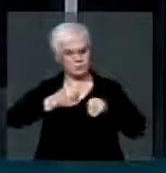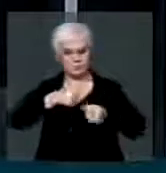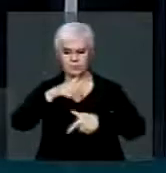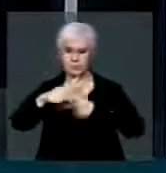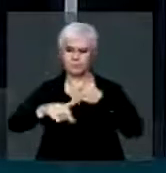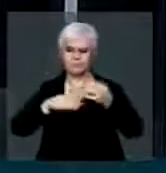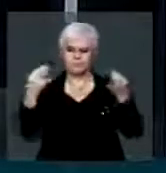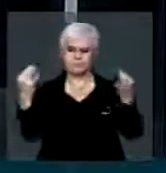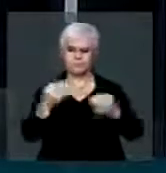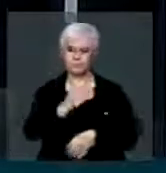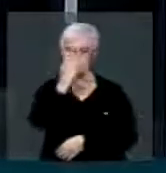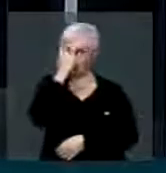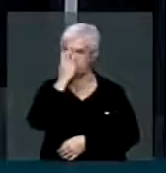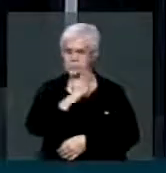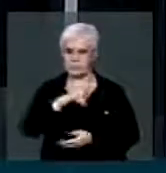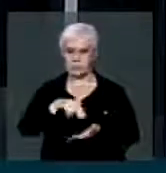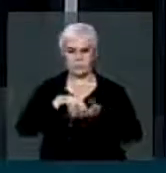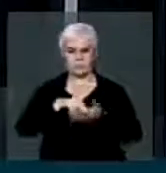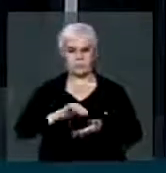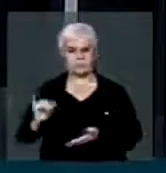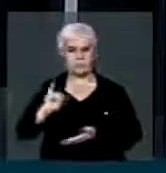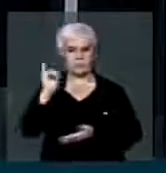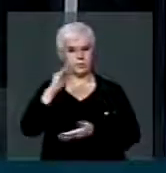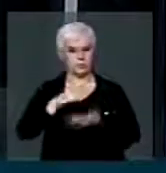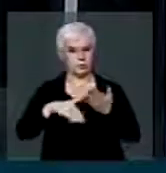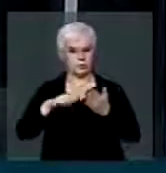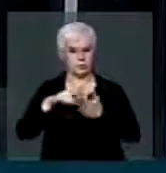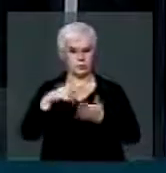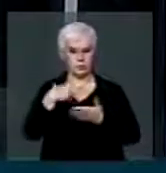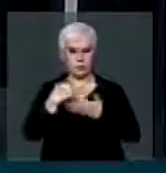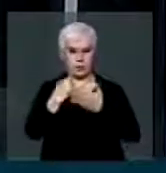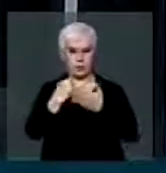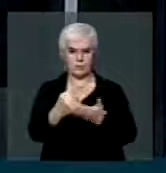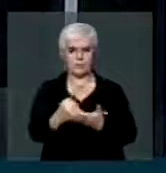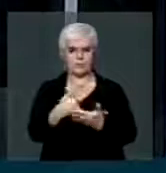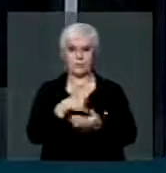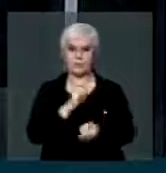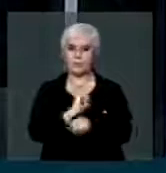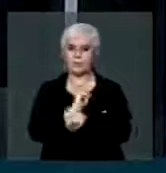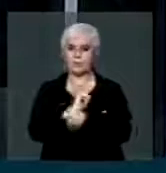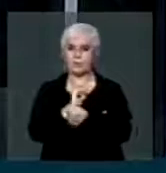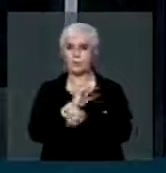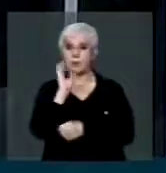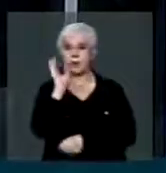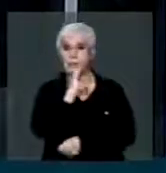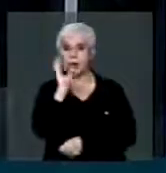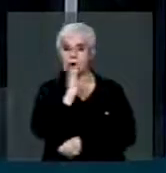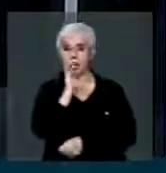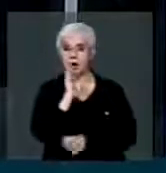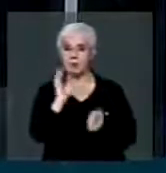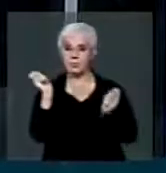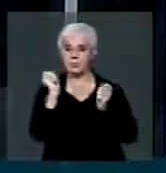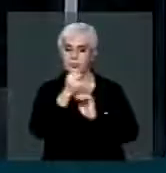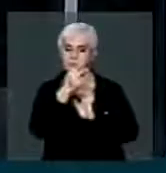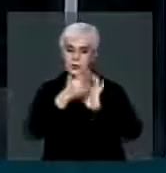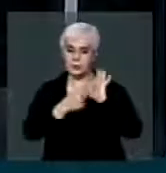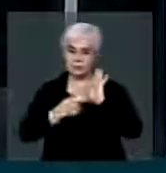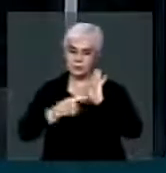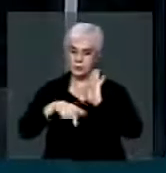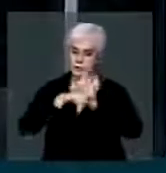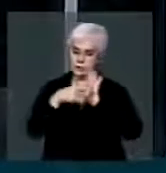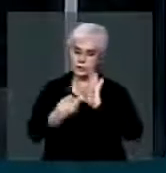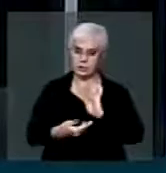trabalho da maior importância e que merece todo o nosso apoio, e eu espero que tão logo este projeto chegue na